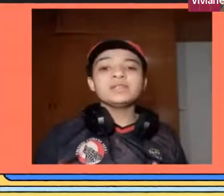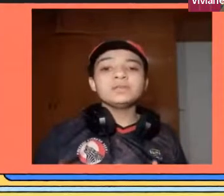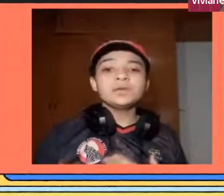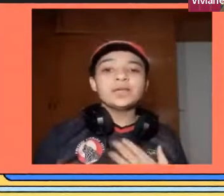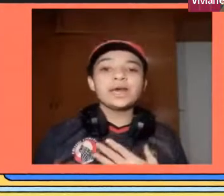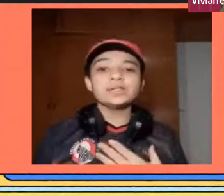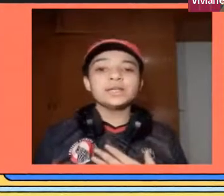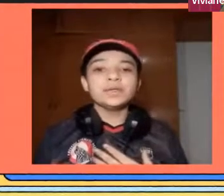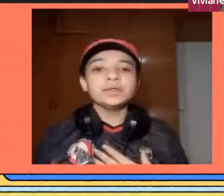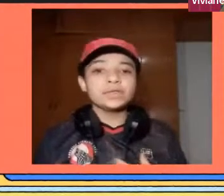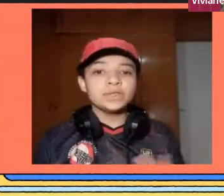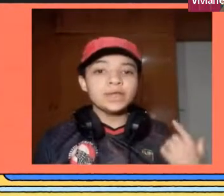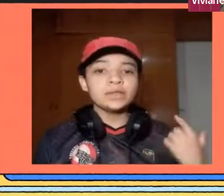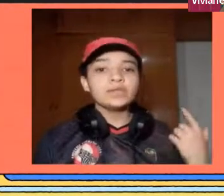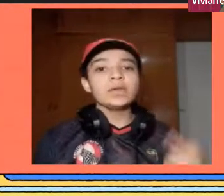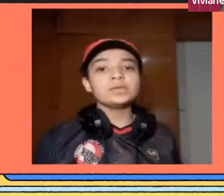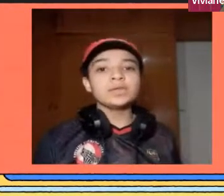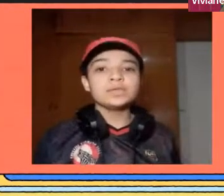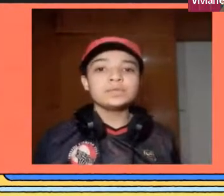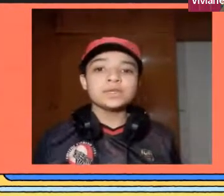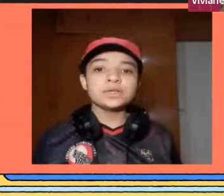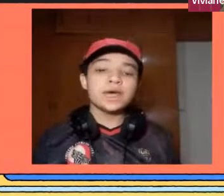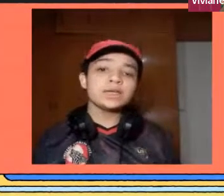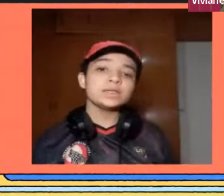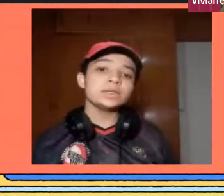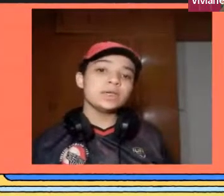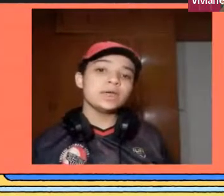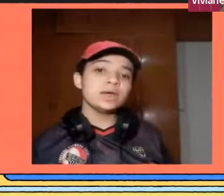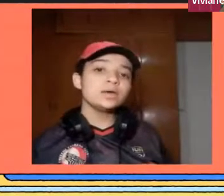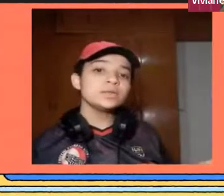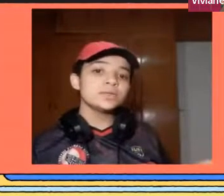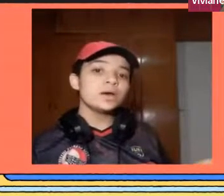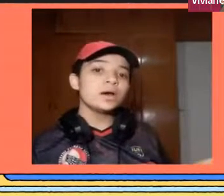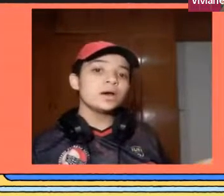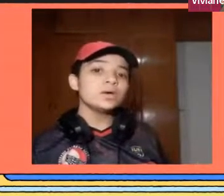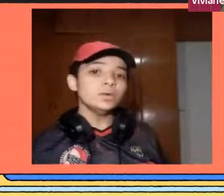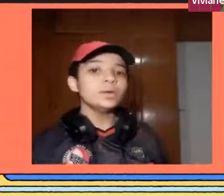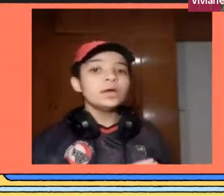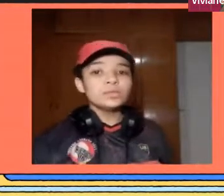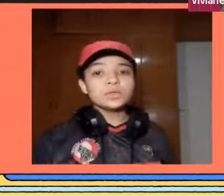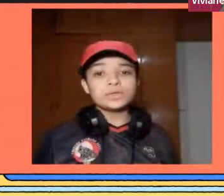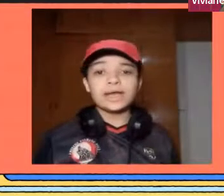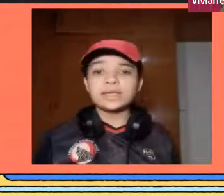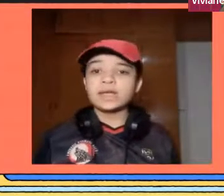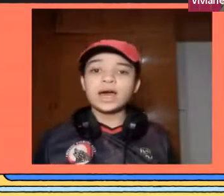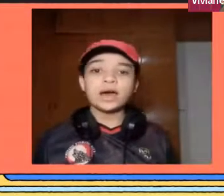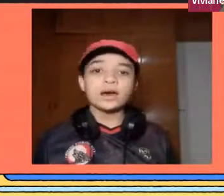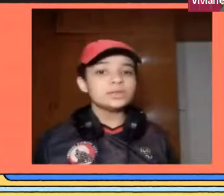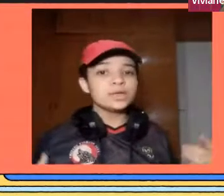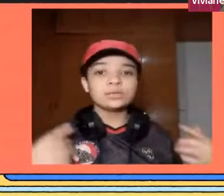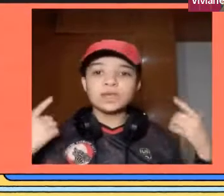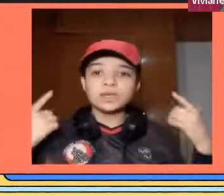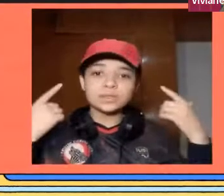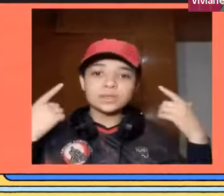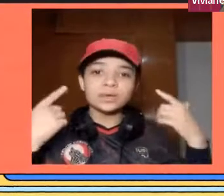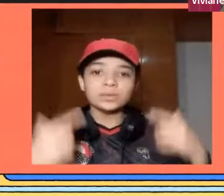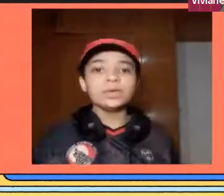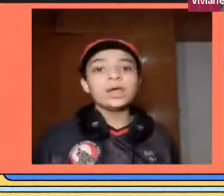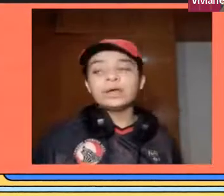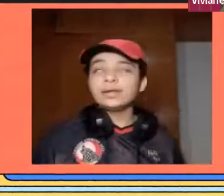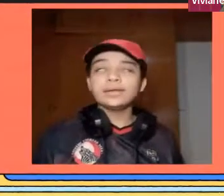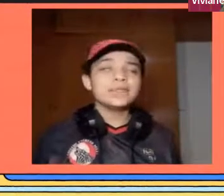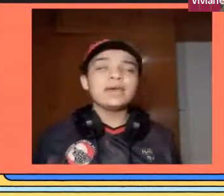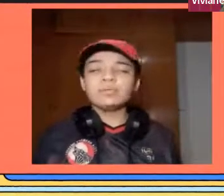Me sustento no que acredito, de dentro vem o grito, minhas raízes e quem eu sou. O mundo tá em caos e eu também